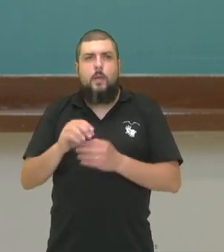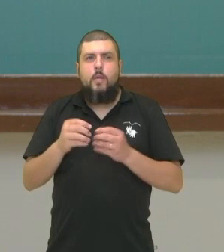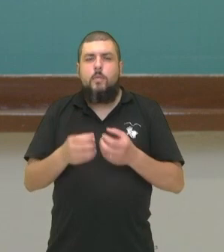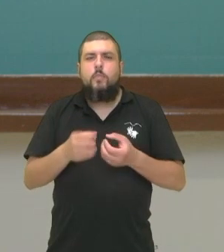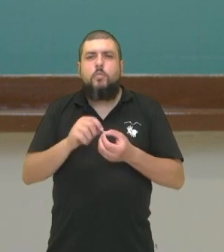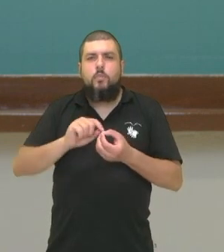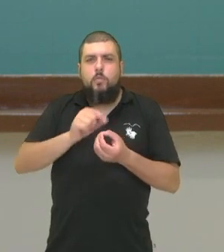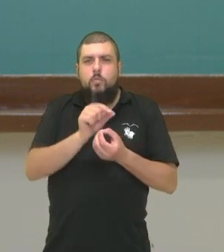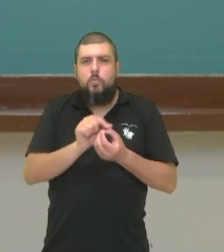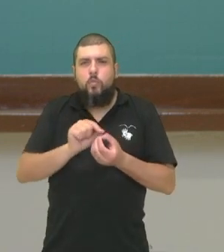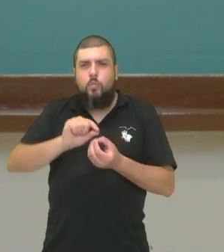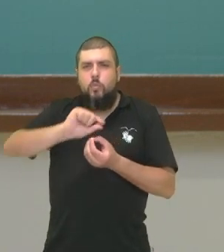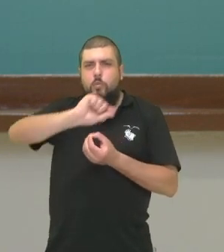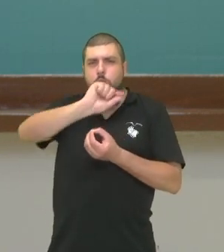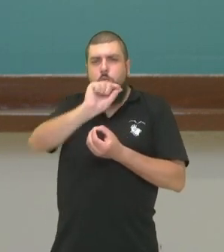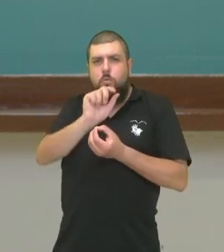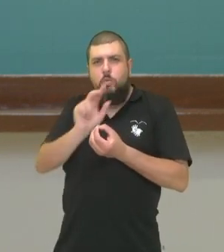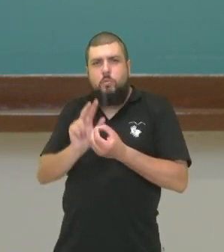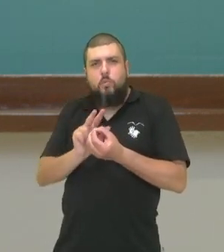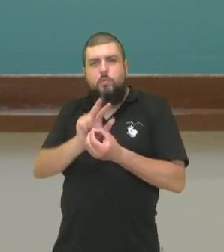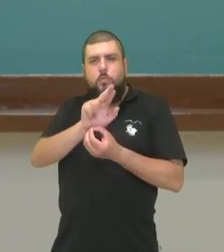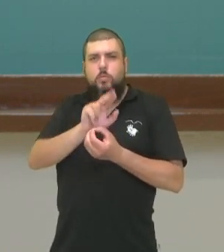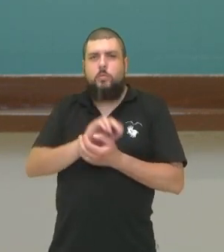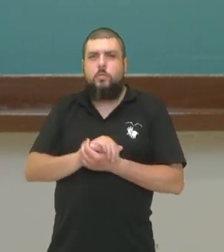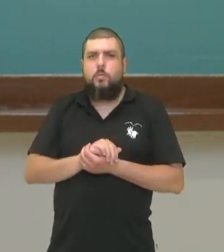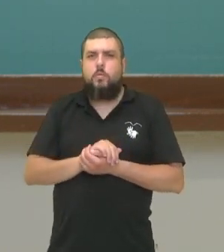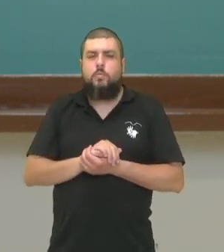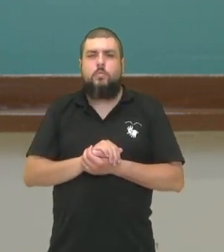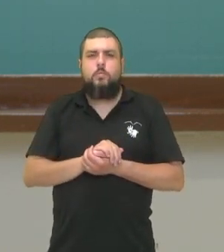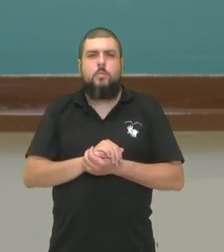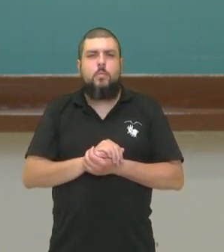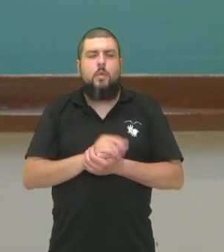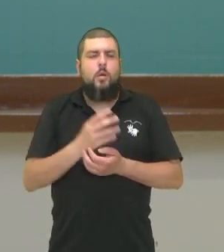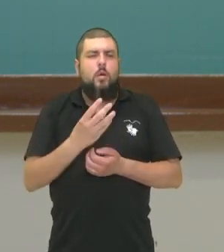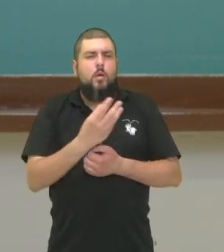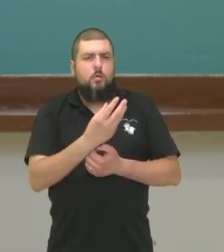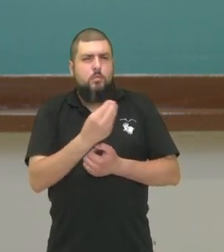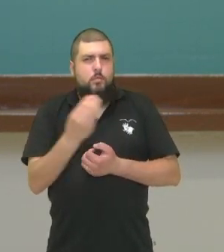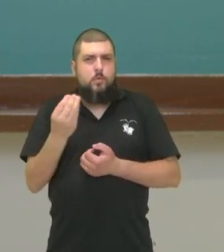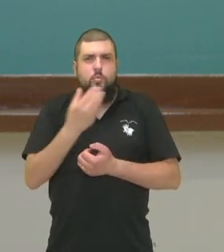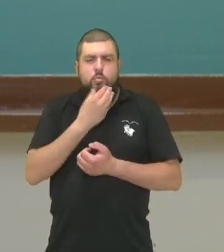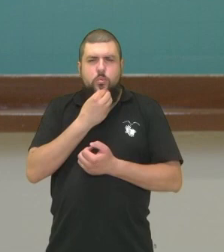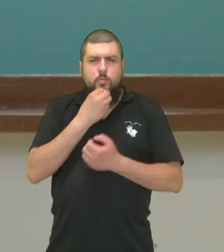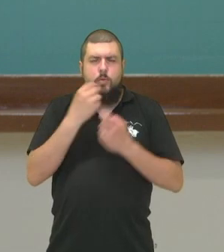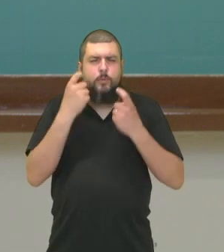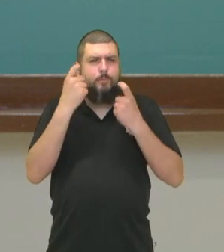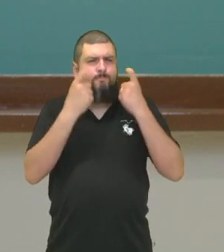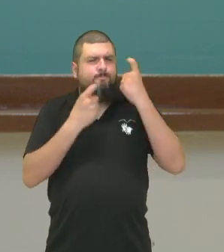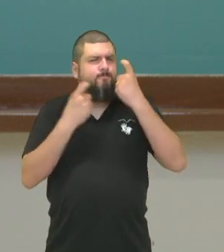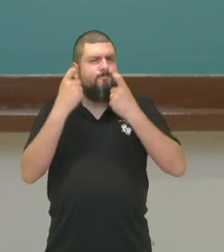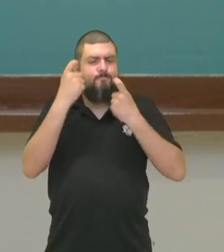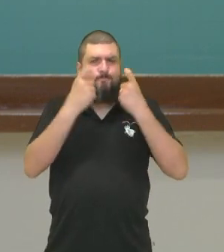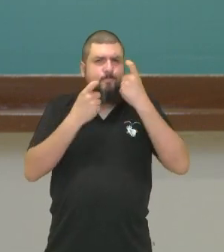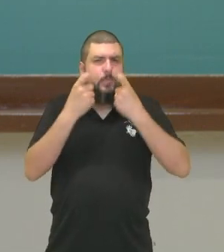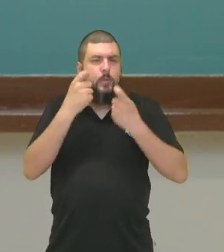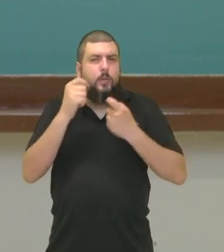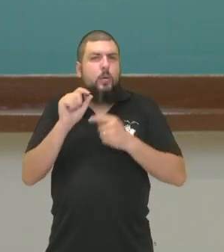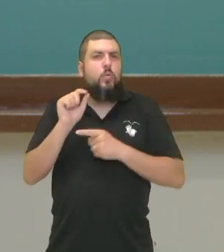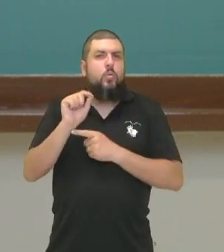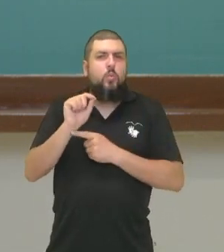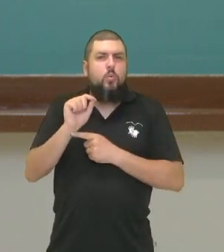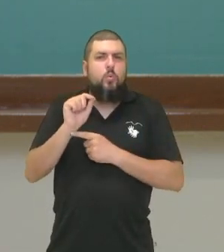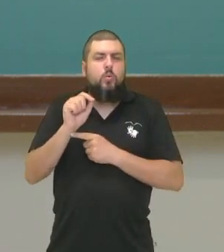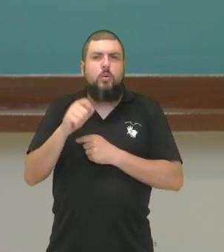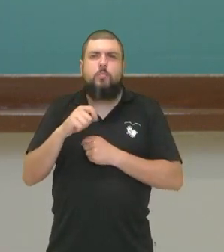nesse canal deferente. Muitos homens ficam preocupados achando que não vai mais conseguir ter